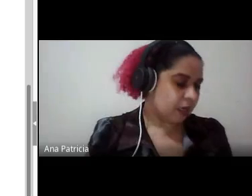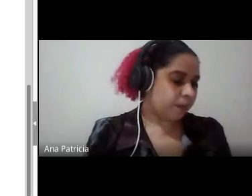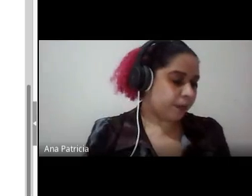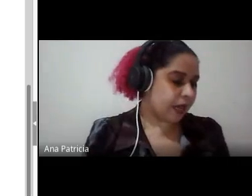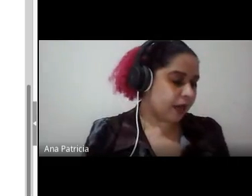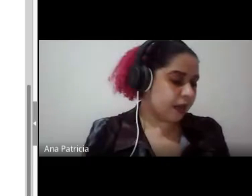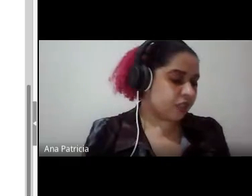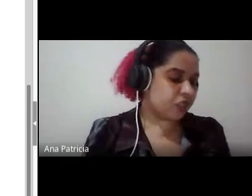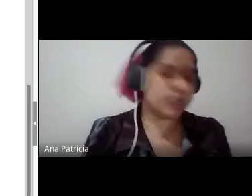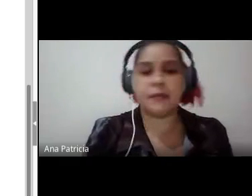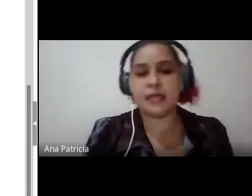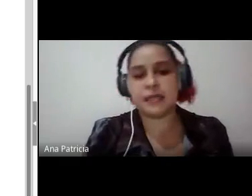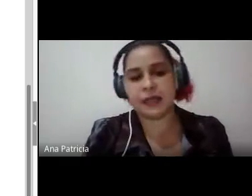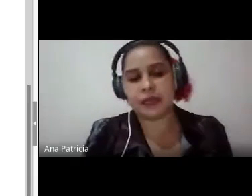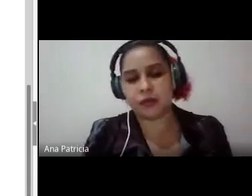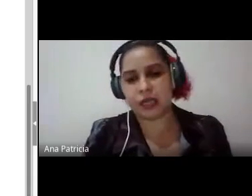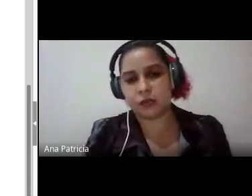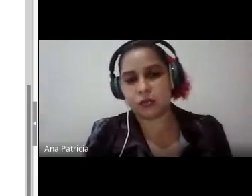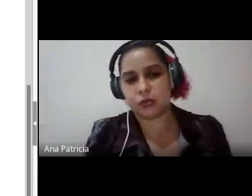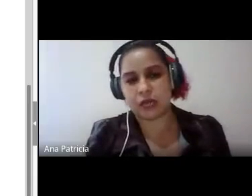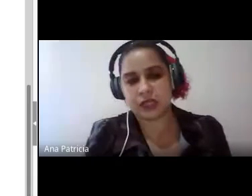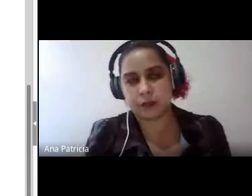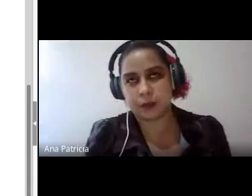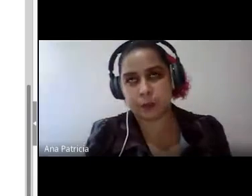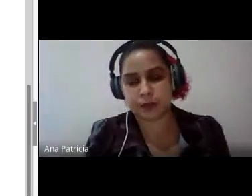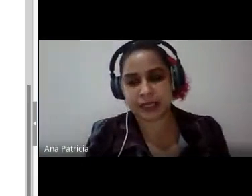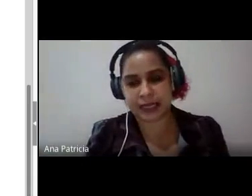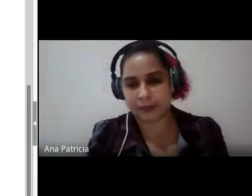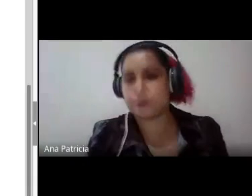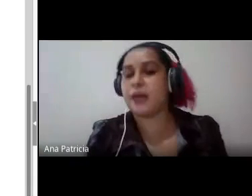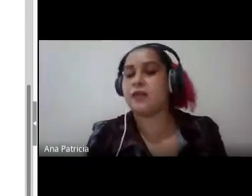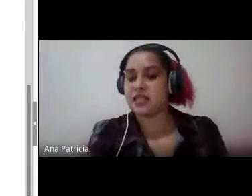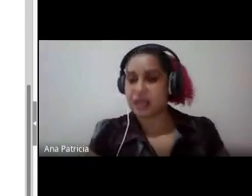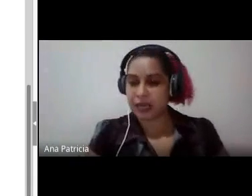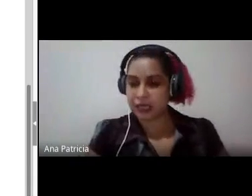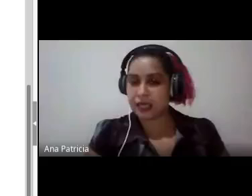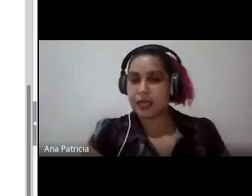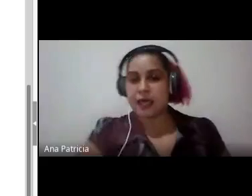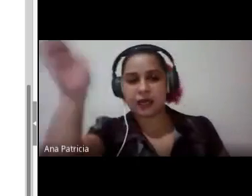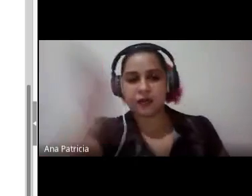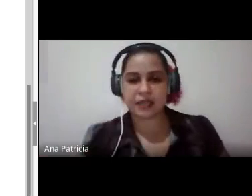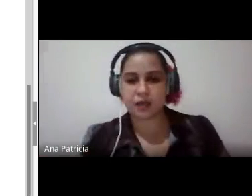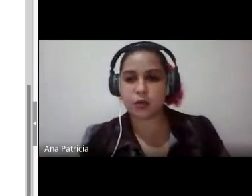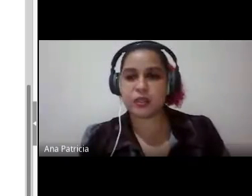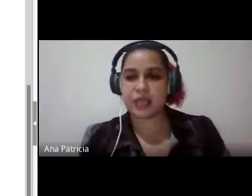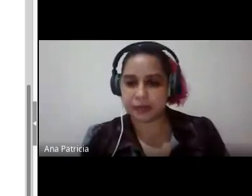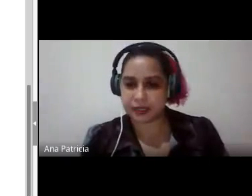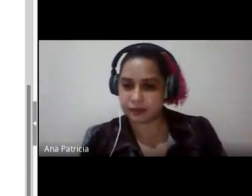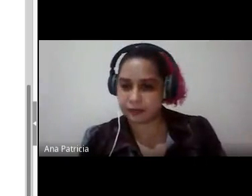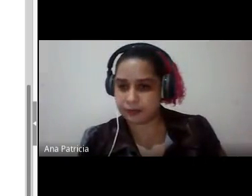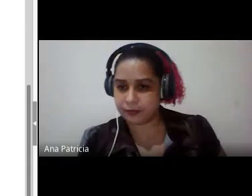grande diferença na vida de vocês para assistir Libras e para ter contato com o surdo nas próximas etapas. Espero que vocês saiam